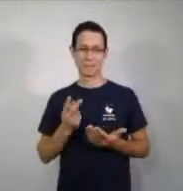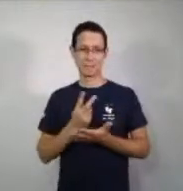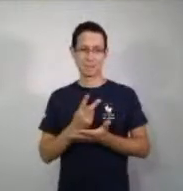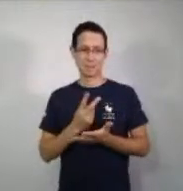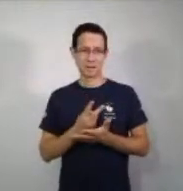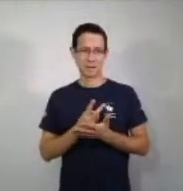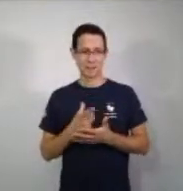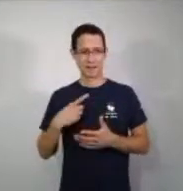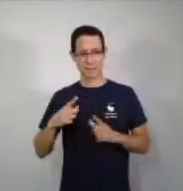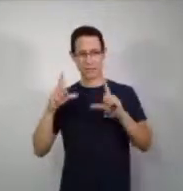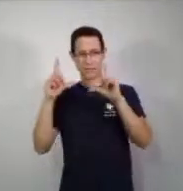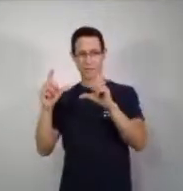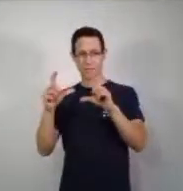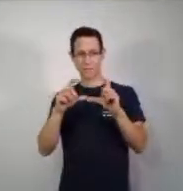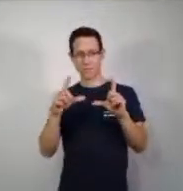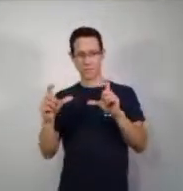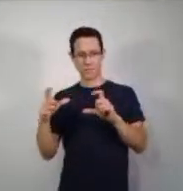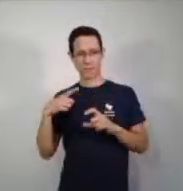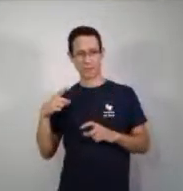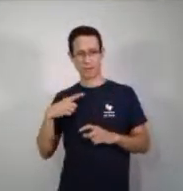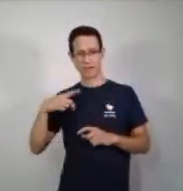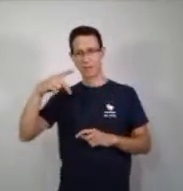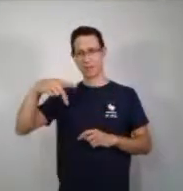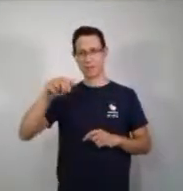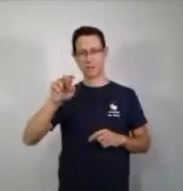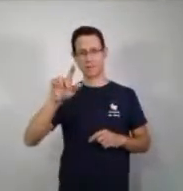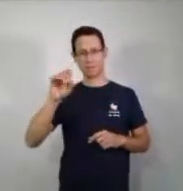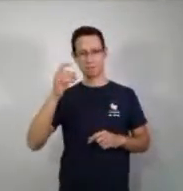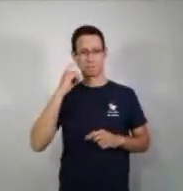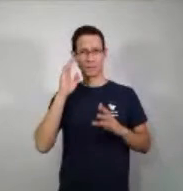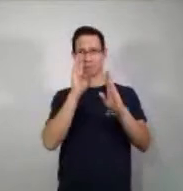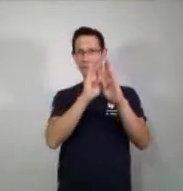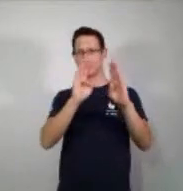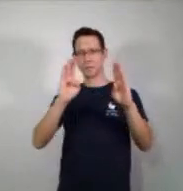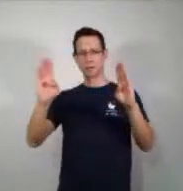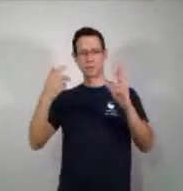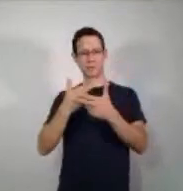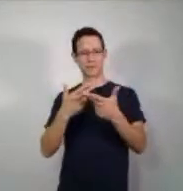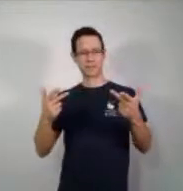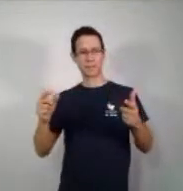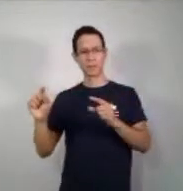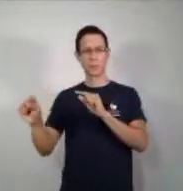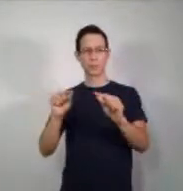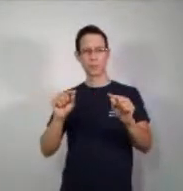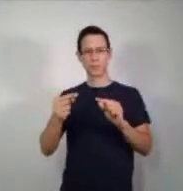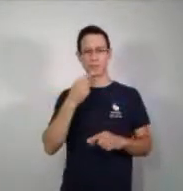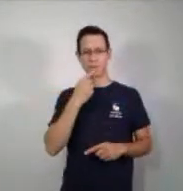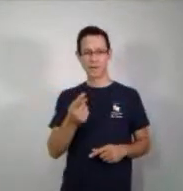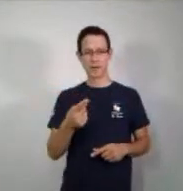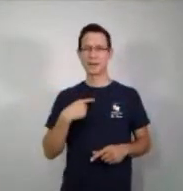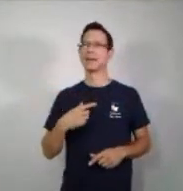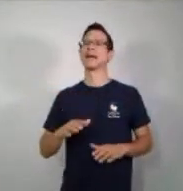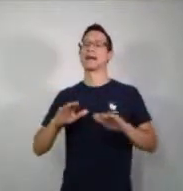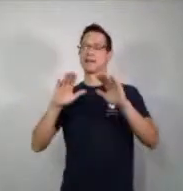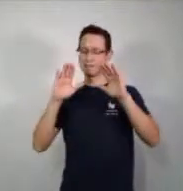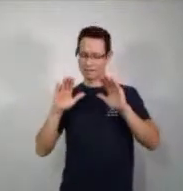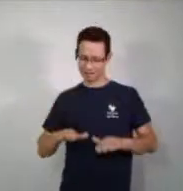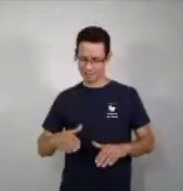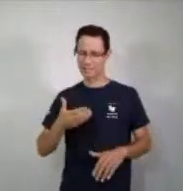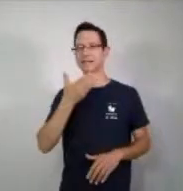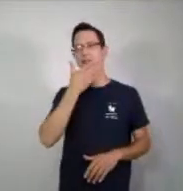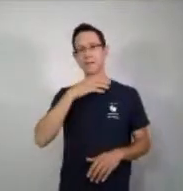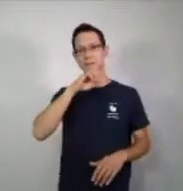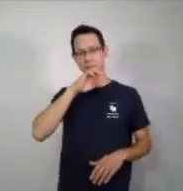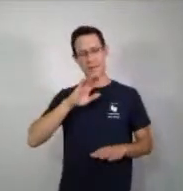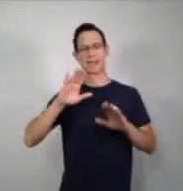alguma foto, que é o Paulo, a biblioteca maravilhosa dele, as filhas falam, nossa, assim mesmo que eu lembro do meu pai, né,